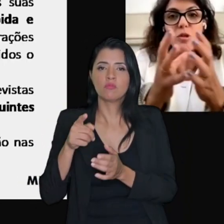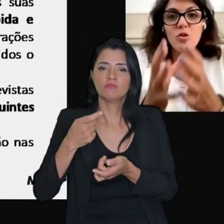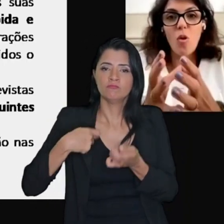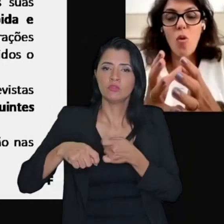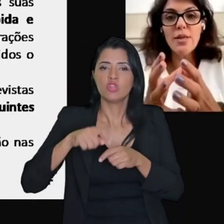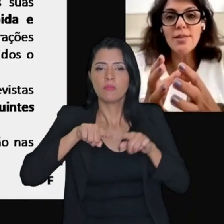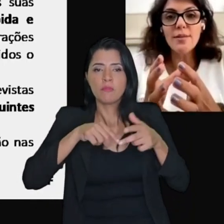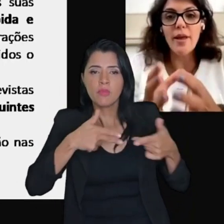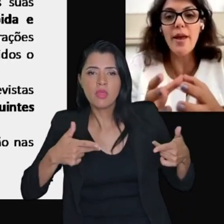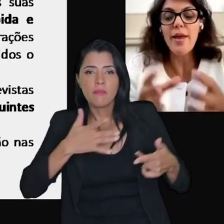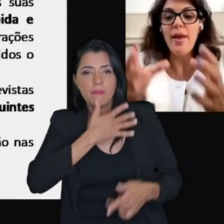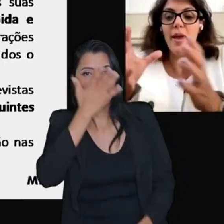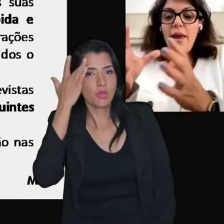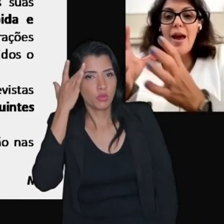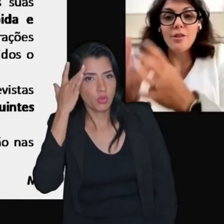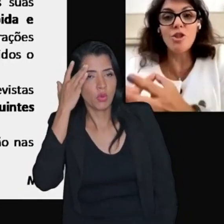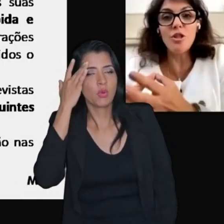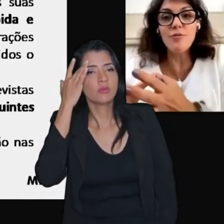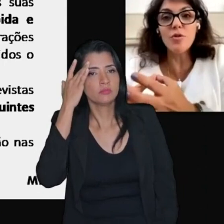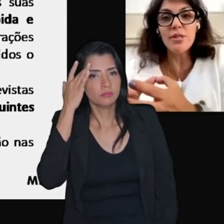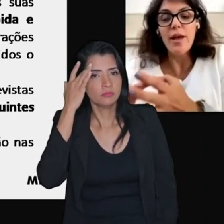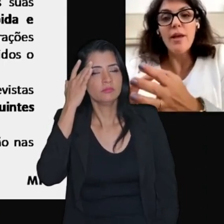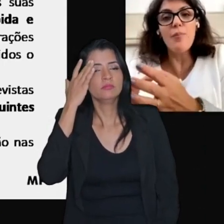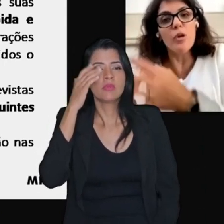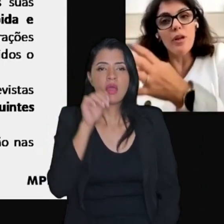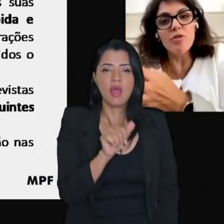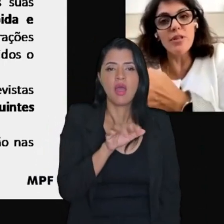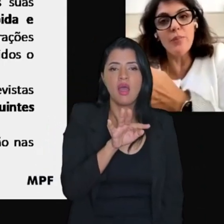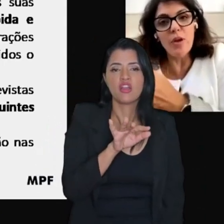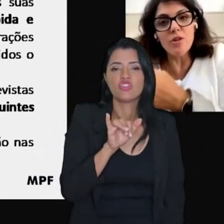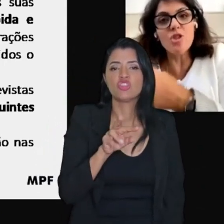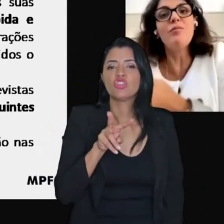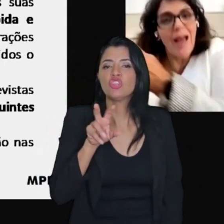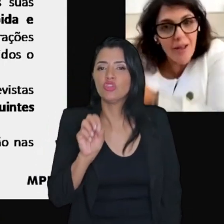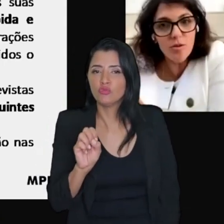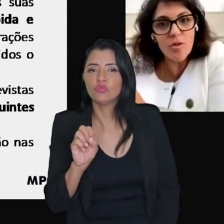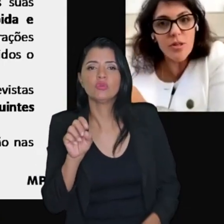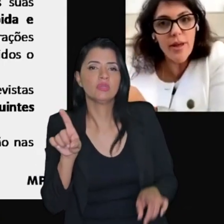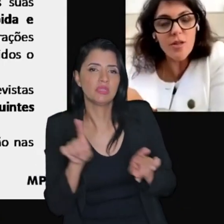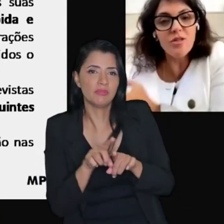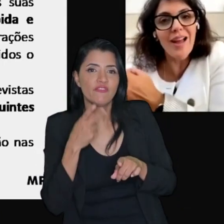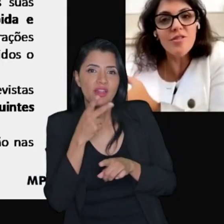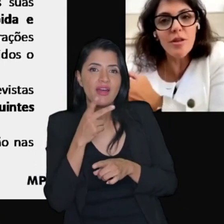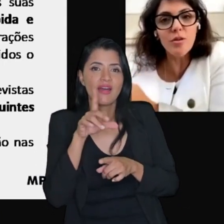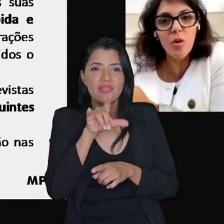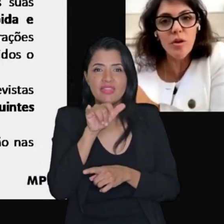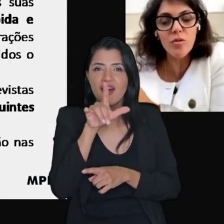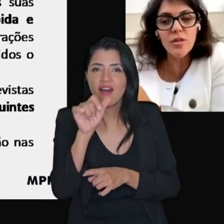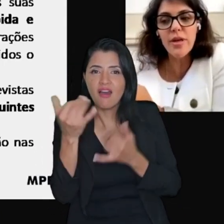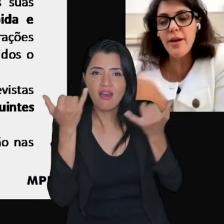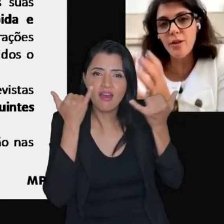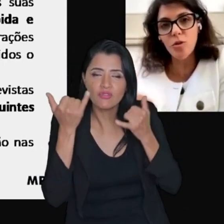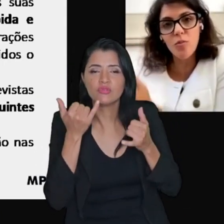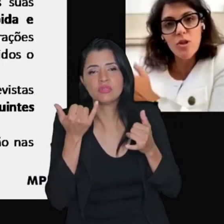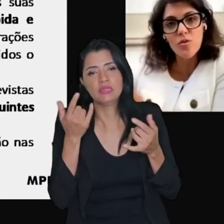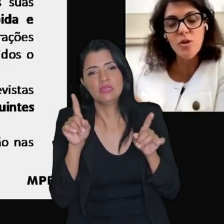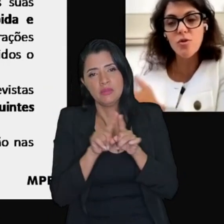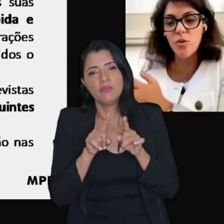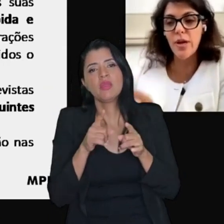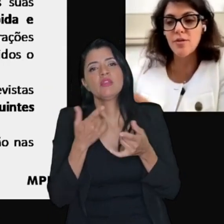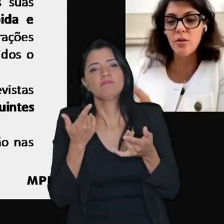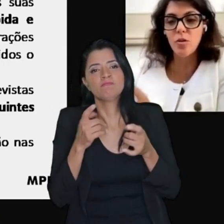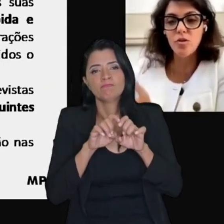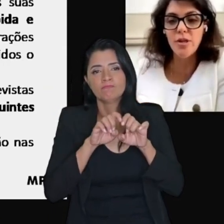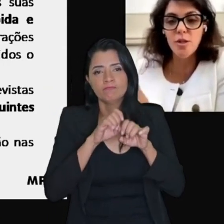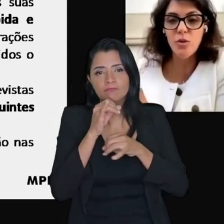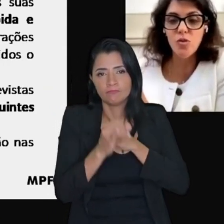bens, pessoas, né? Ativos e, por que não dizer também hoje de dados, né? De dados eletrônicos. E aí tem toda uma discussão